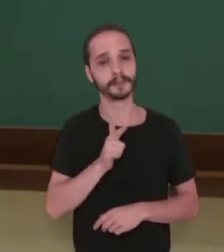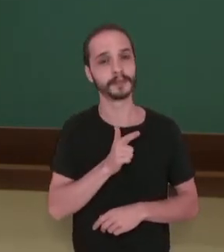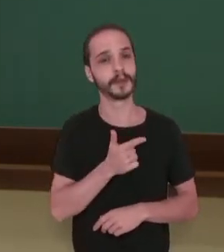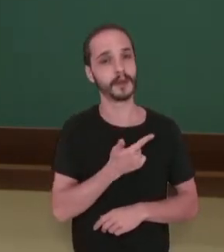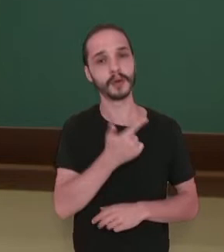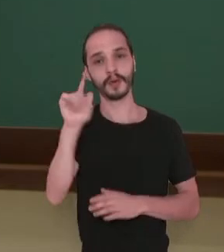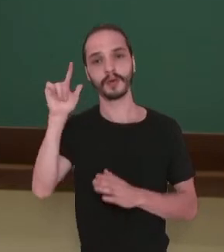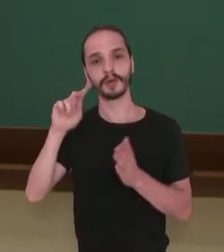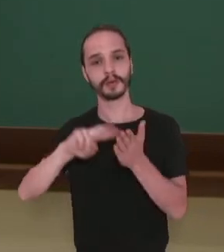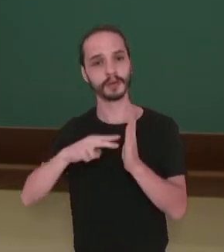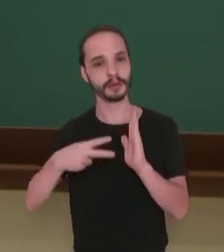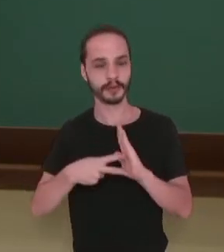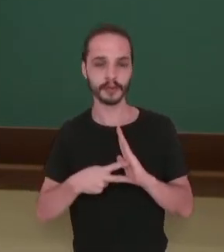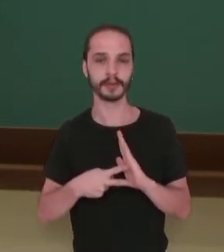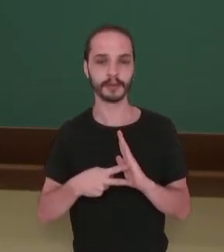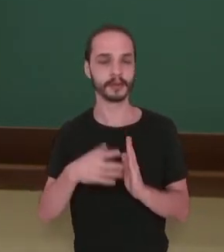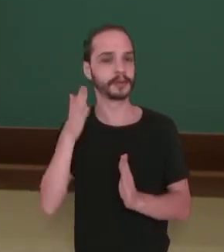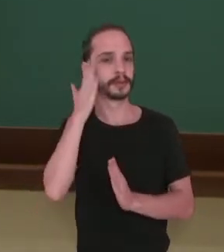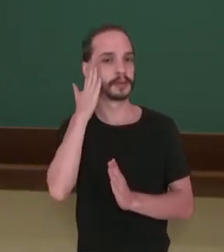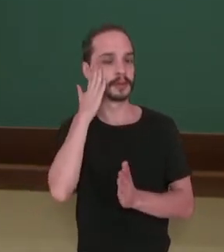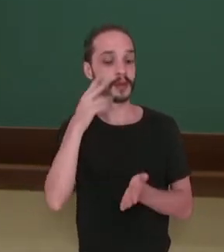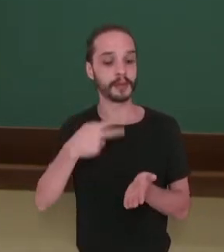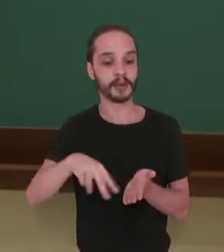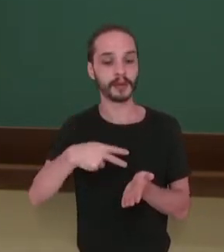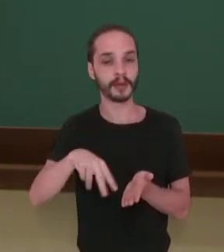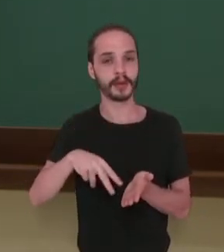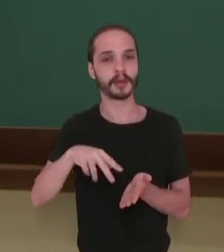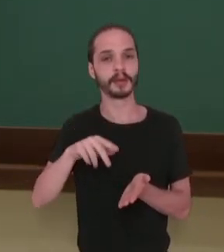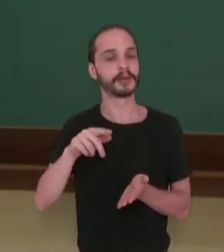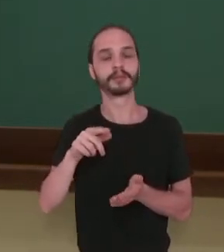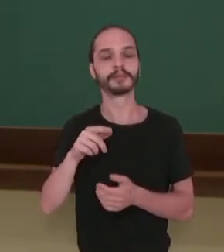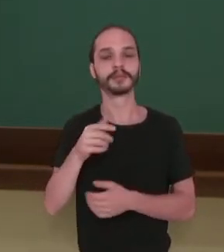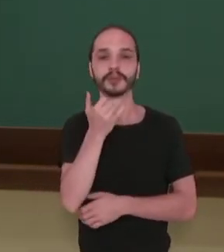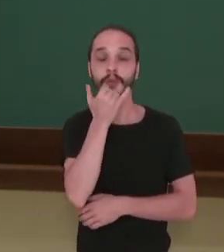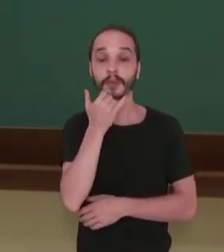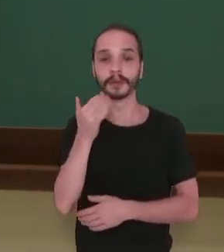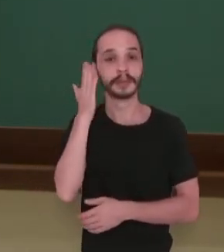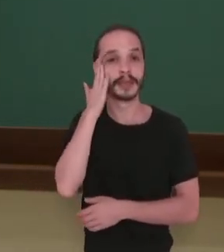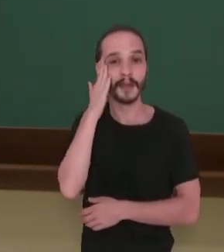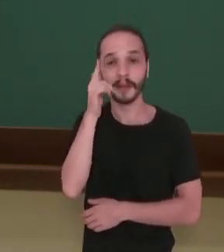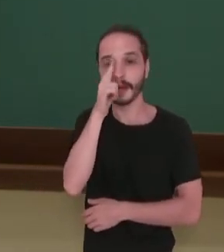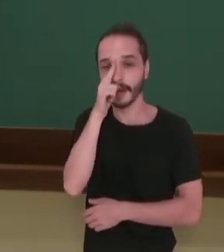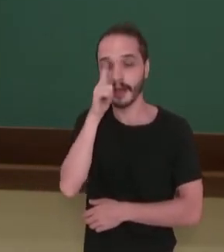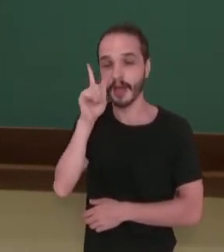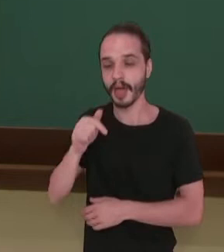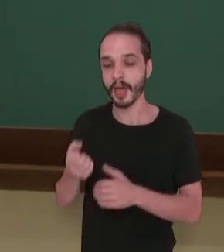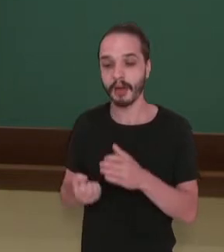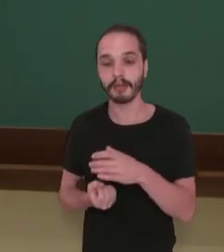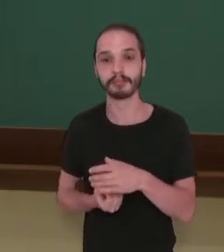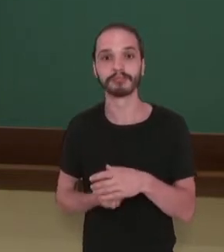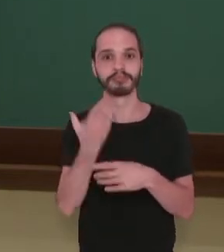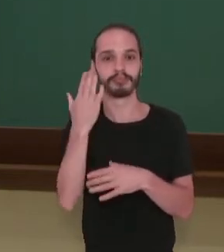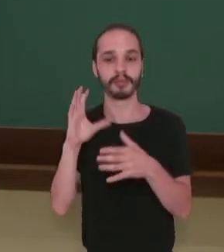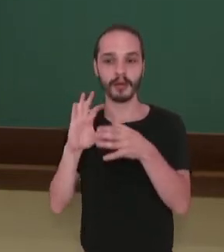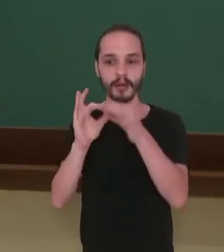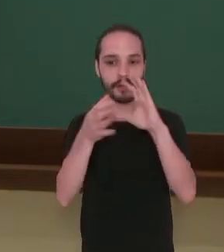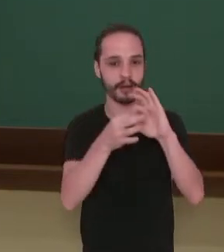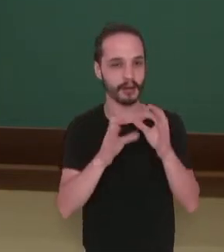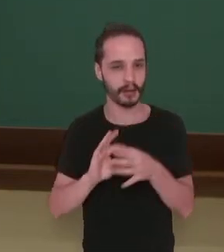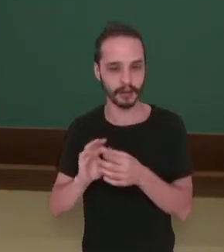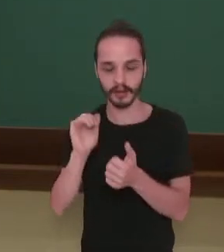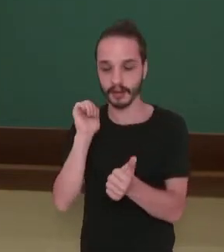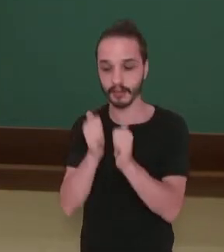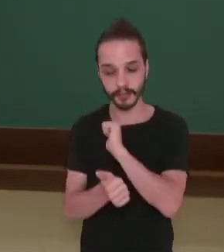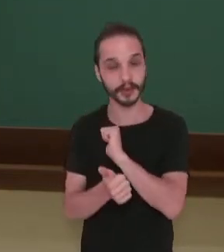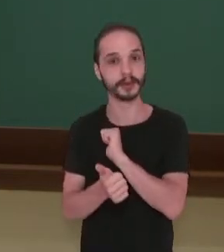sentido. A gente sabe que ali na Grécia é o berço ali dos esportes, das Olimpíadas. Então a dança ali na